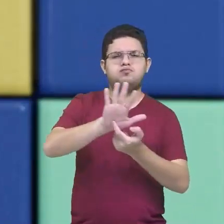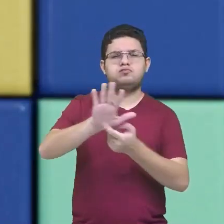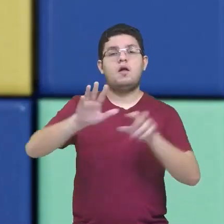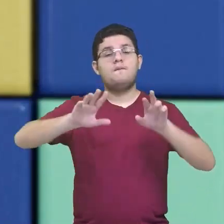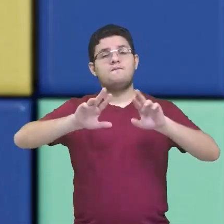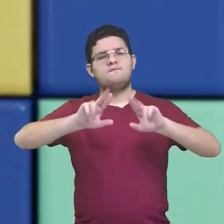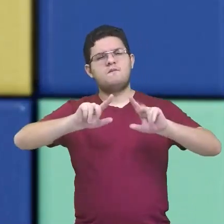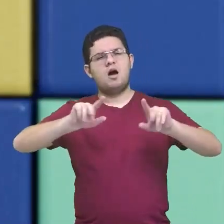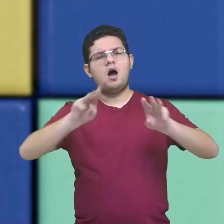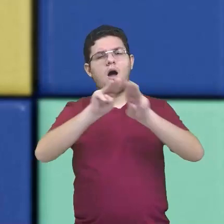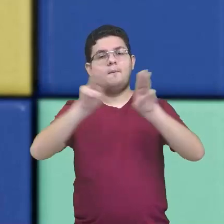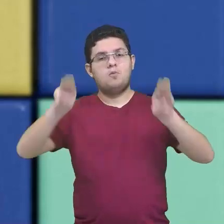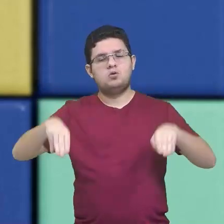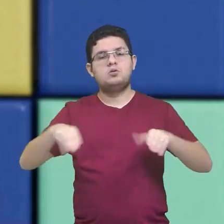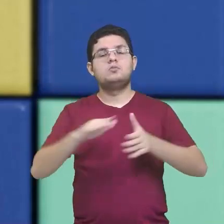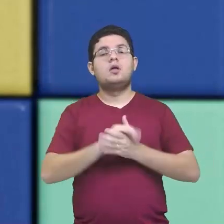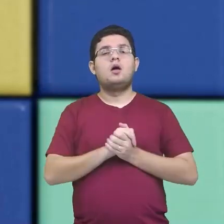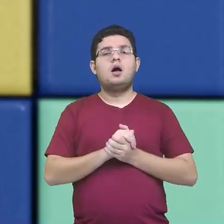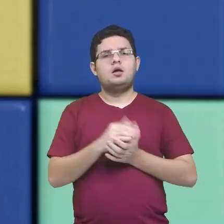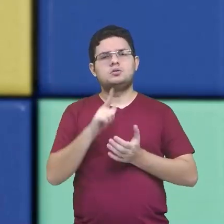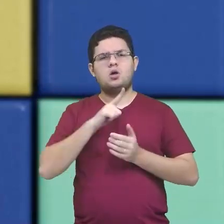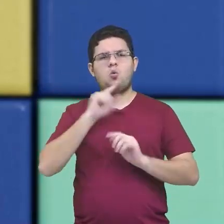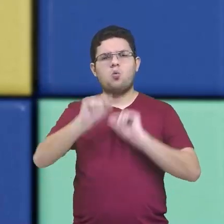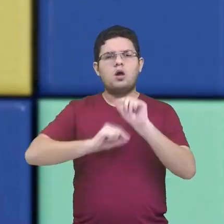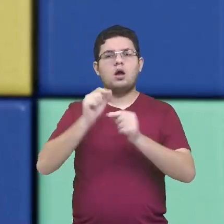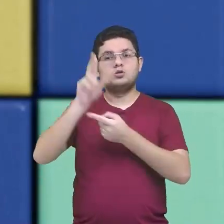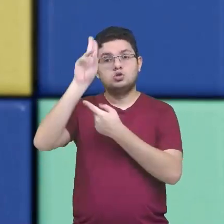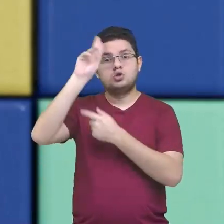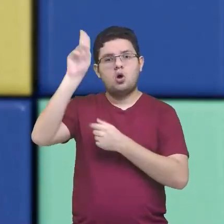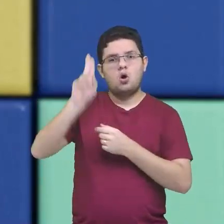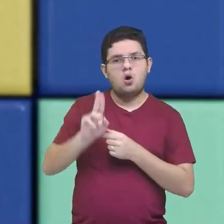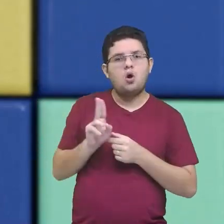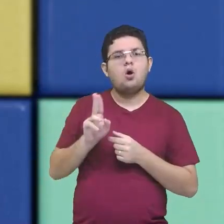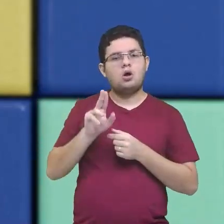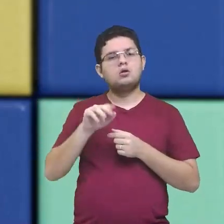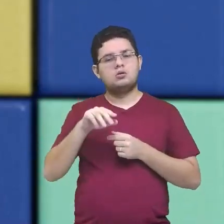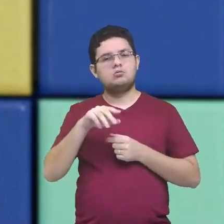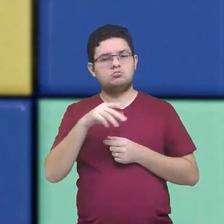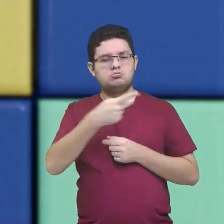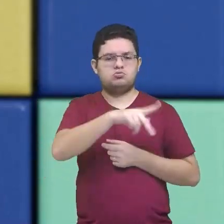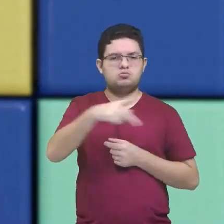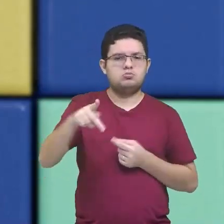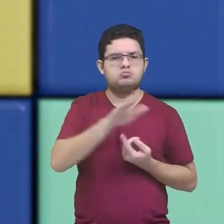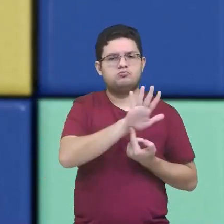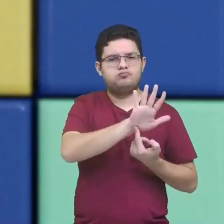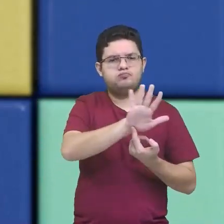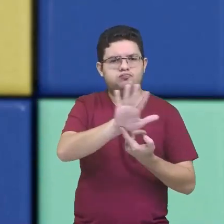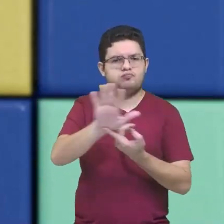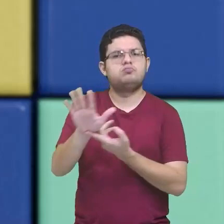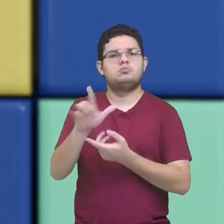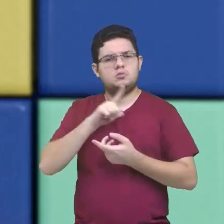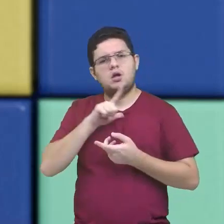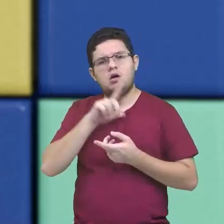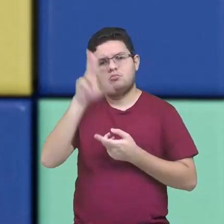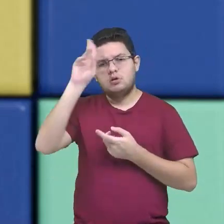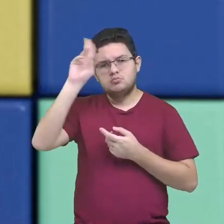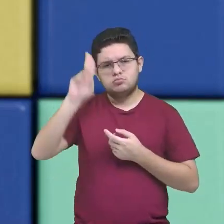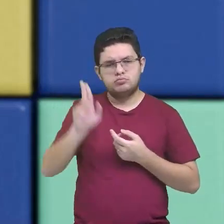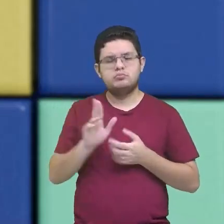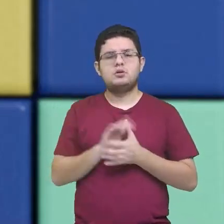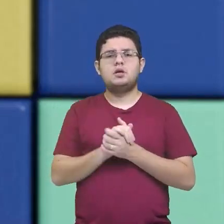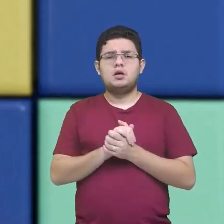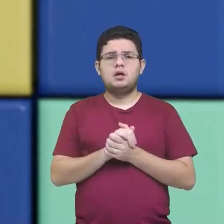aí um pouco da história do que está ali disponível nesses museus e nessas exposições,